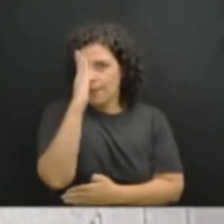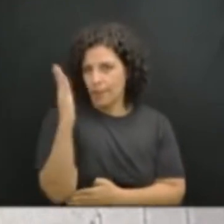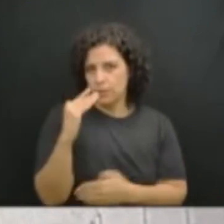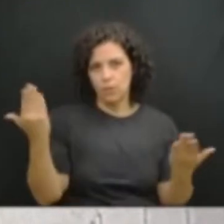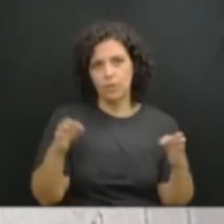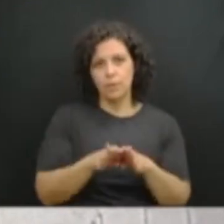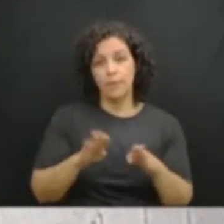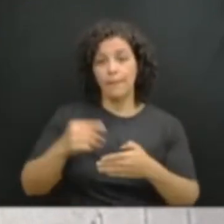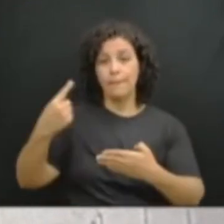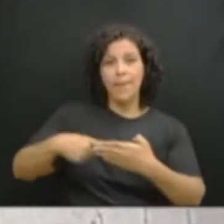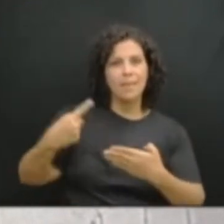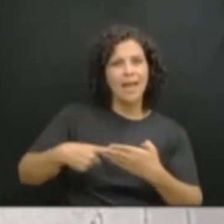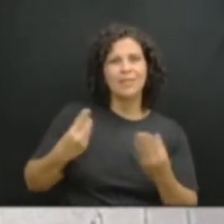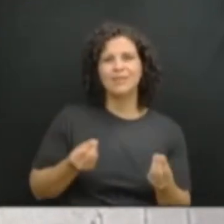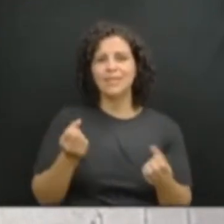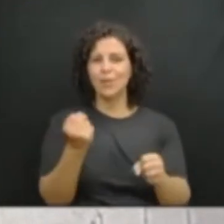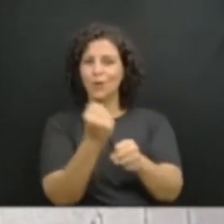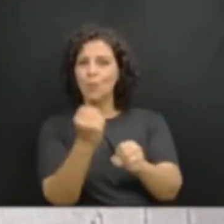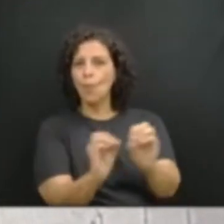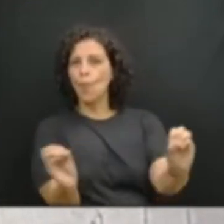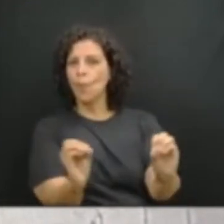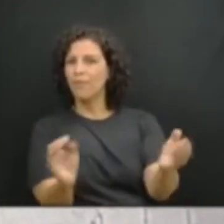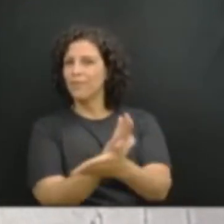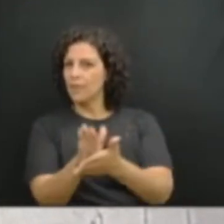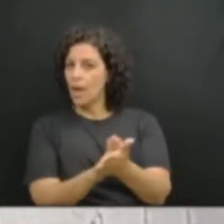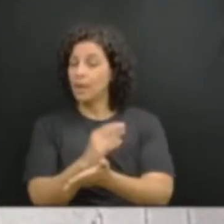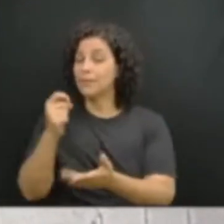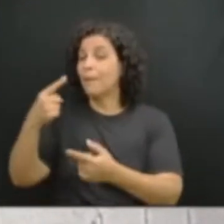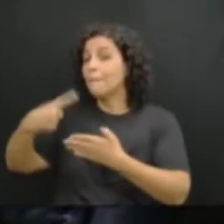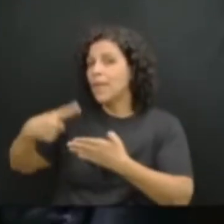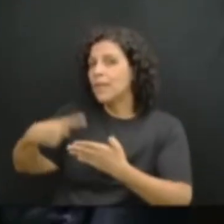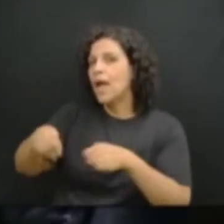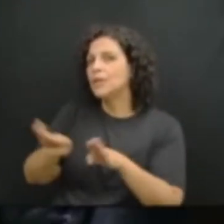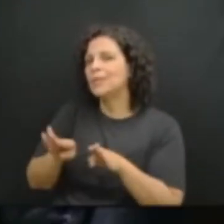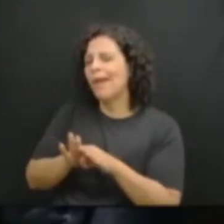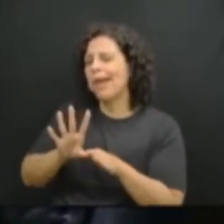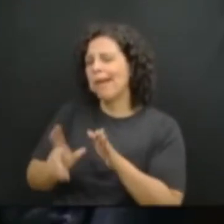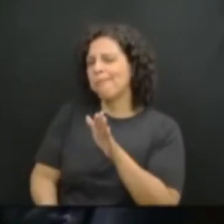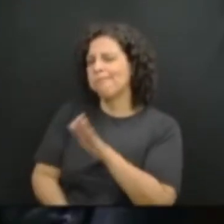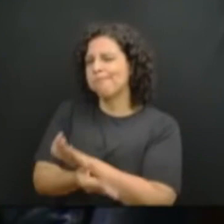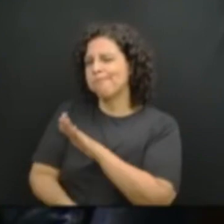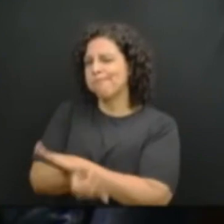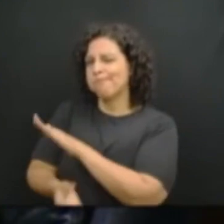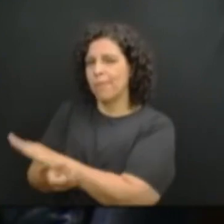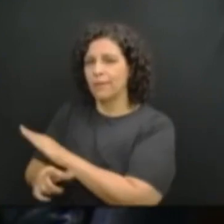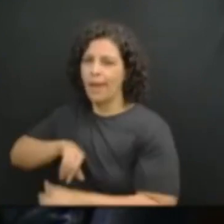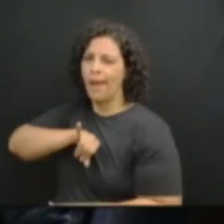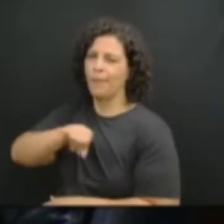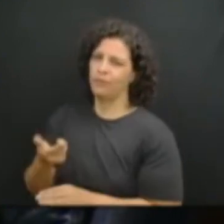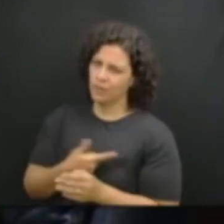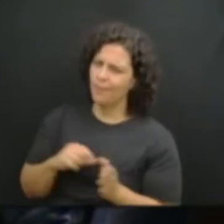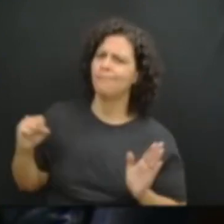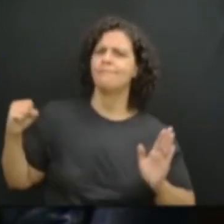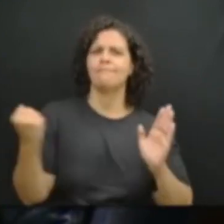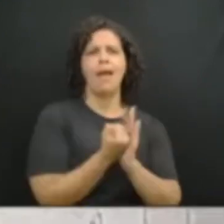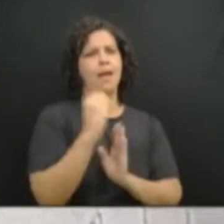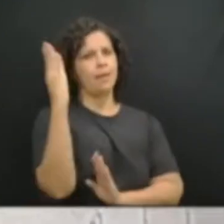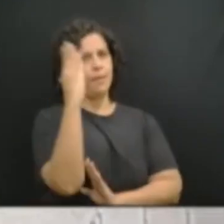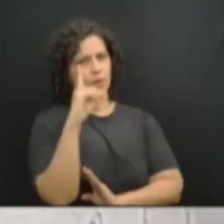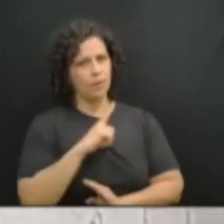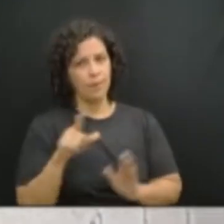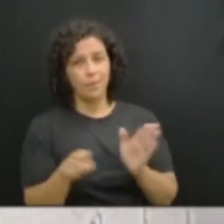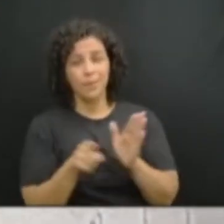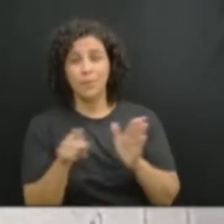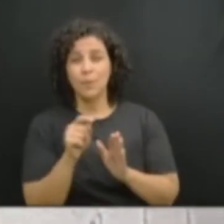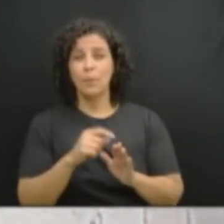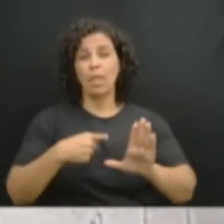o pedágio que não entregou as obras, o pedágio que foi eivado de corrupção e que foi símbolo nacional de uma